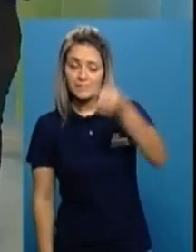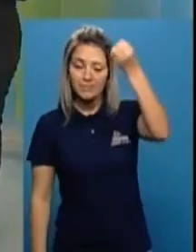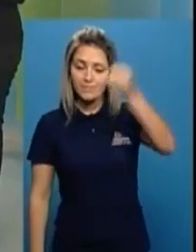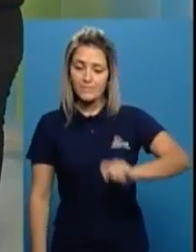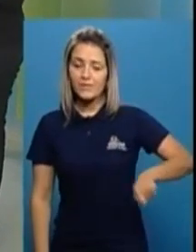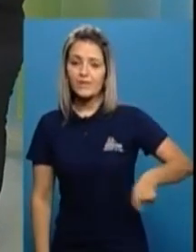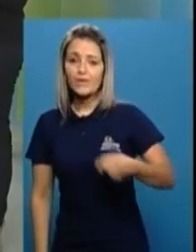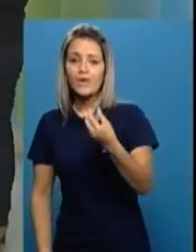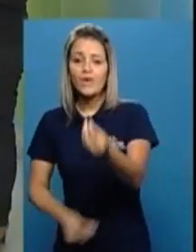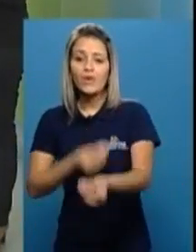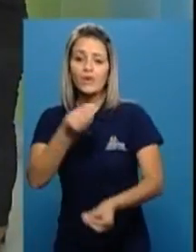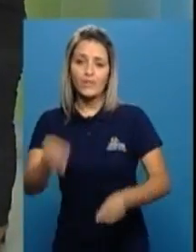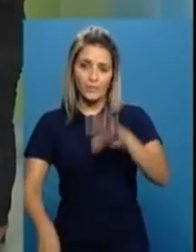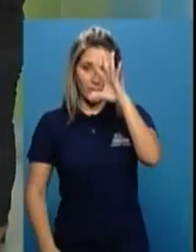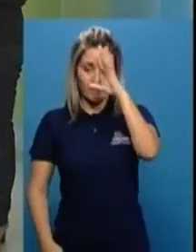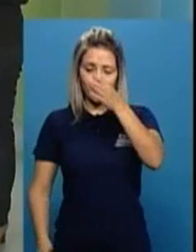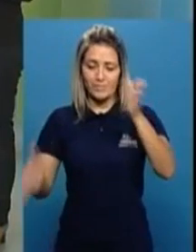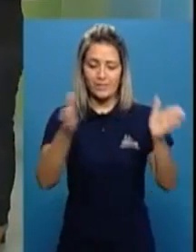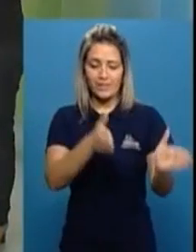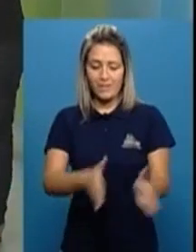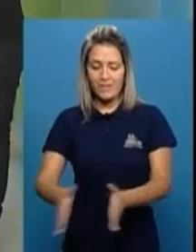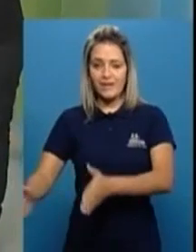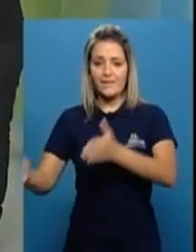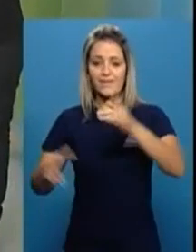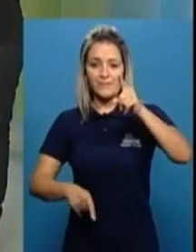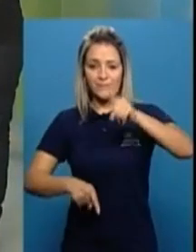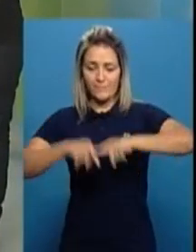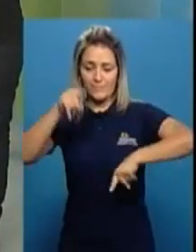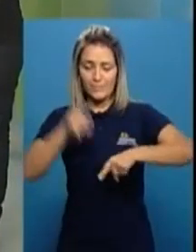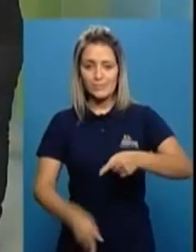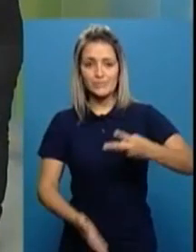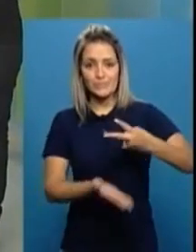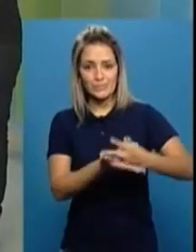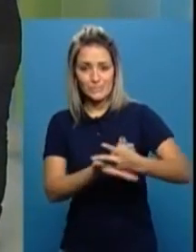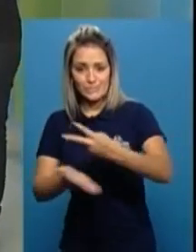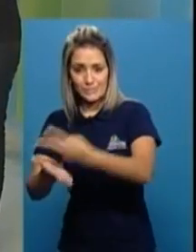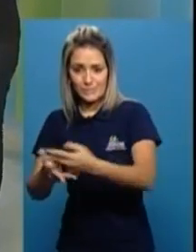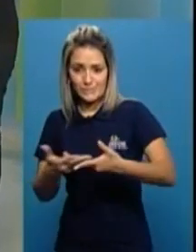do processo de produção produtos contínuos.